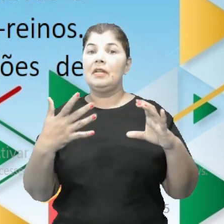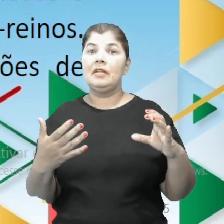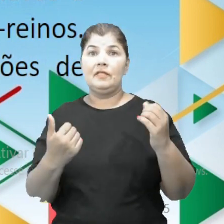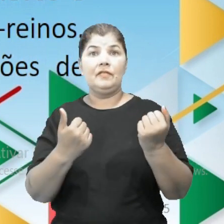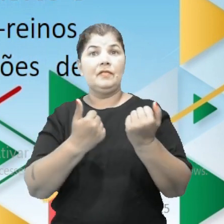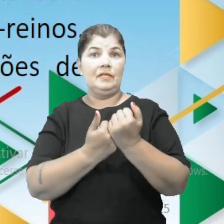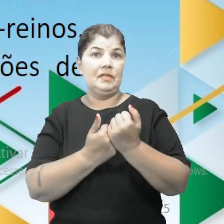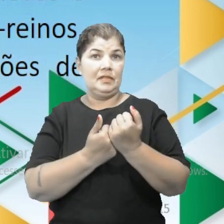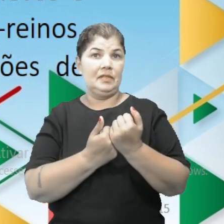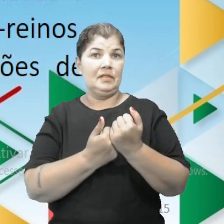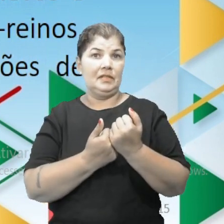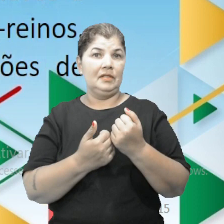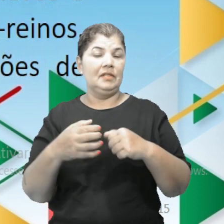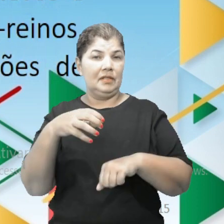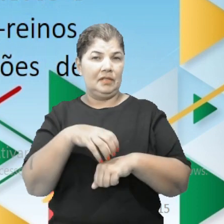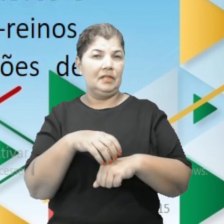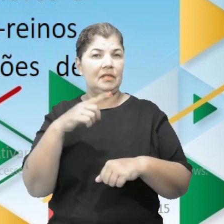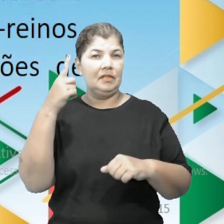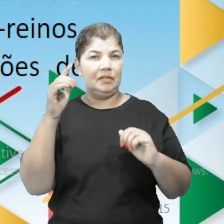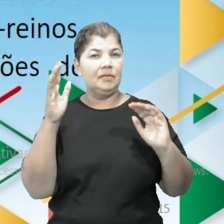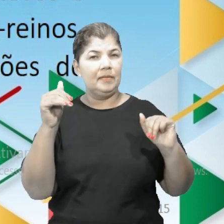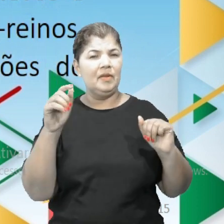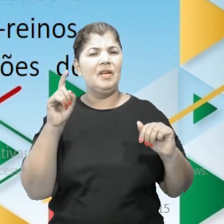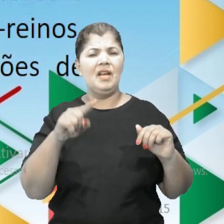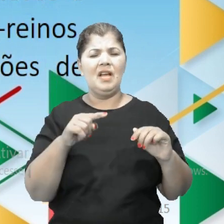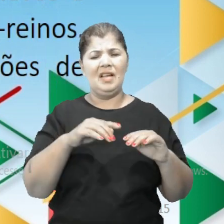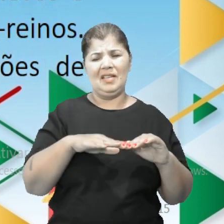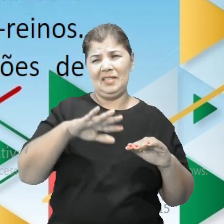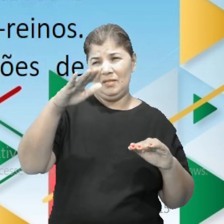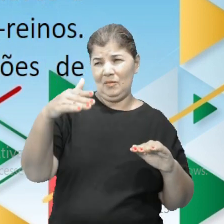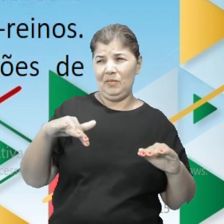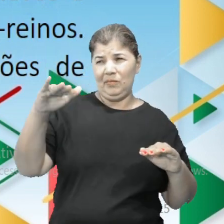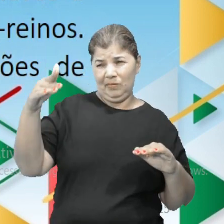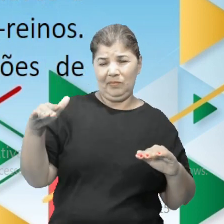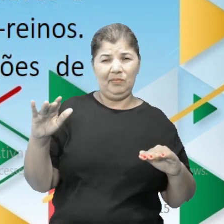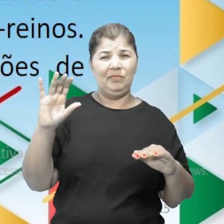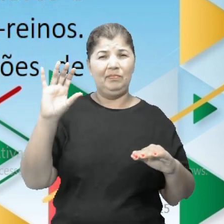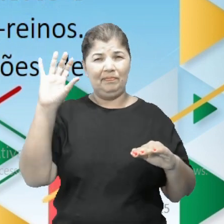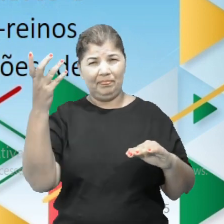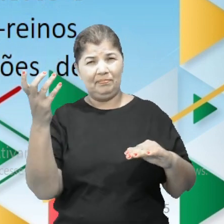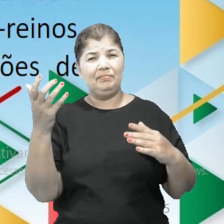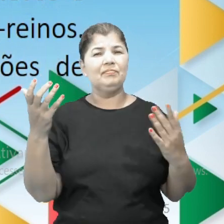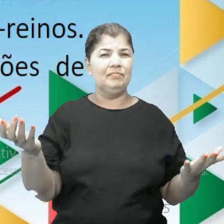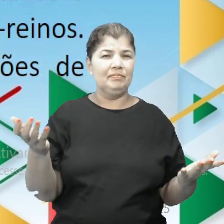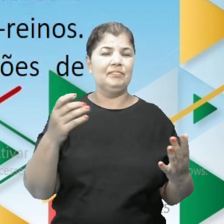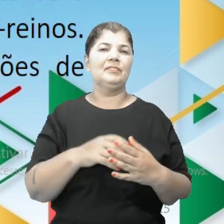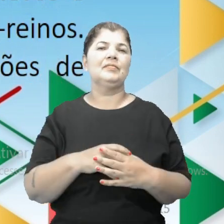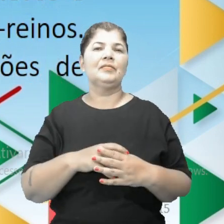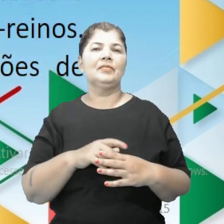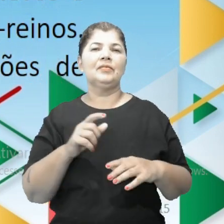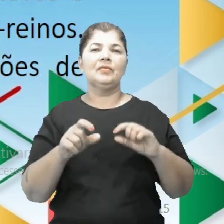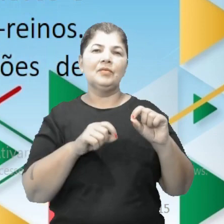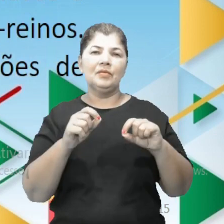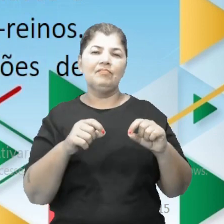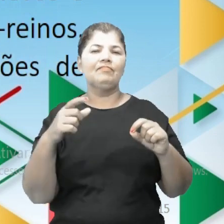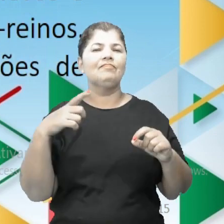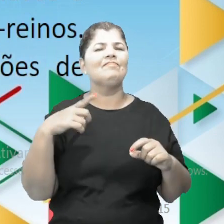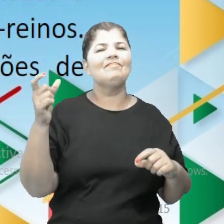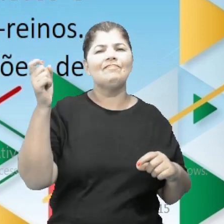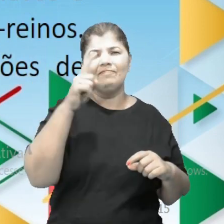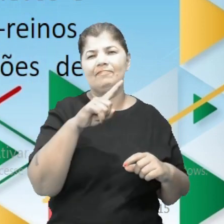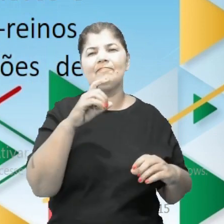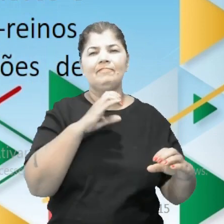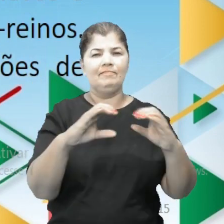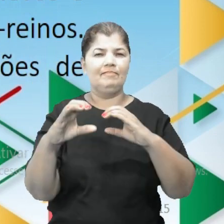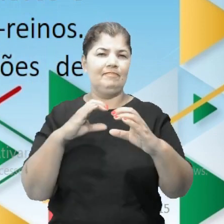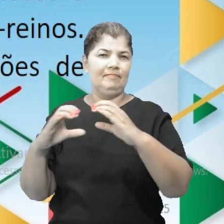espanhol é a questão do relevo, né? Clima e relevo, né? Onde dificultava a